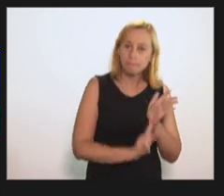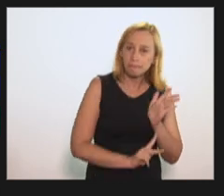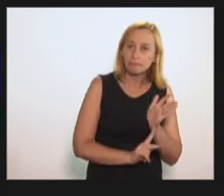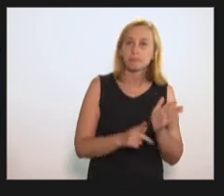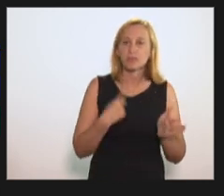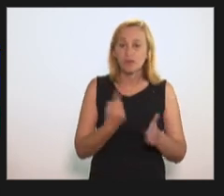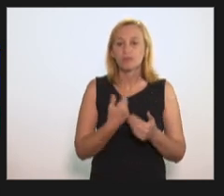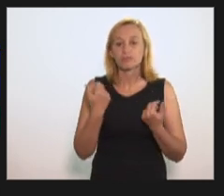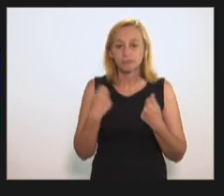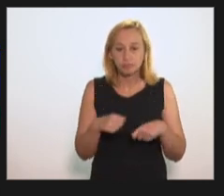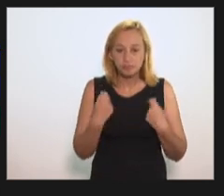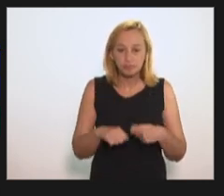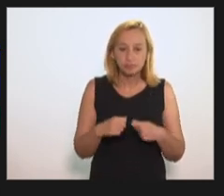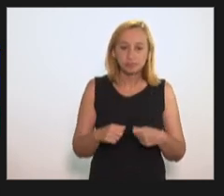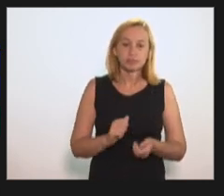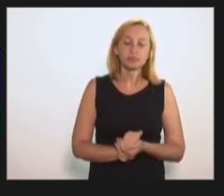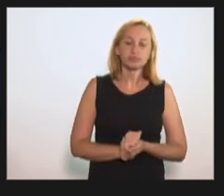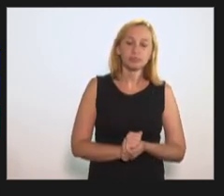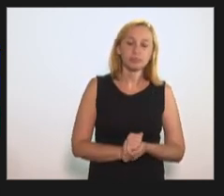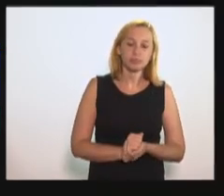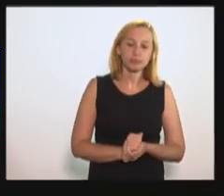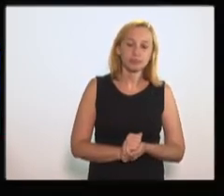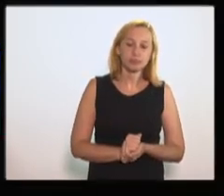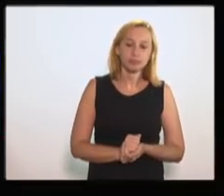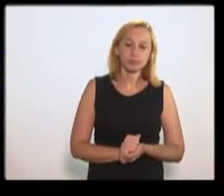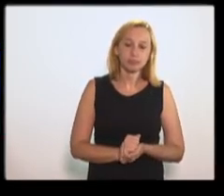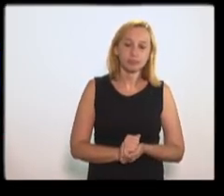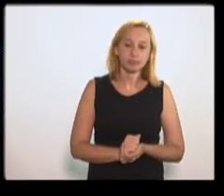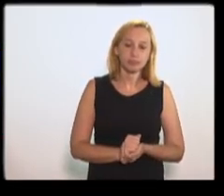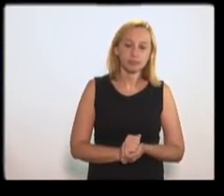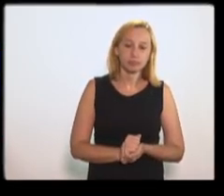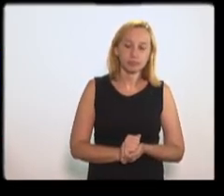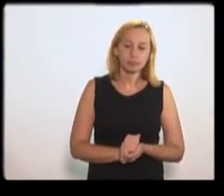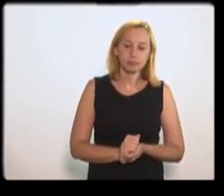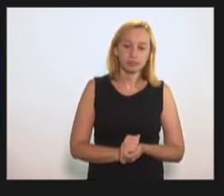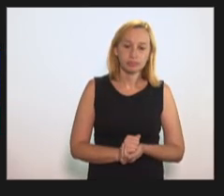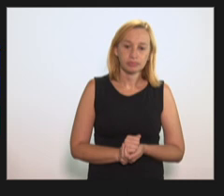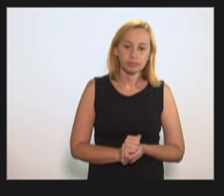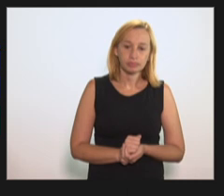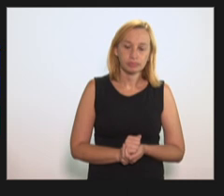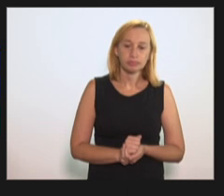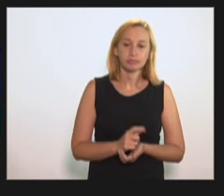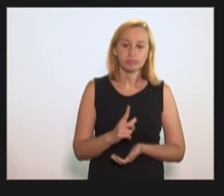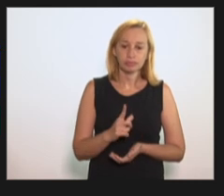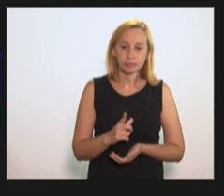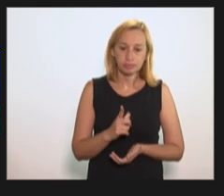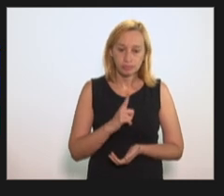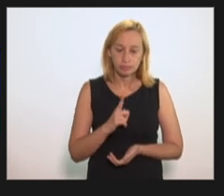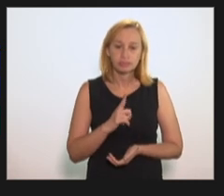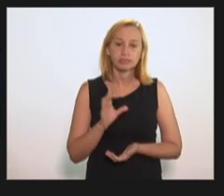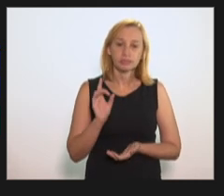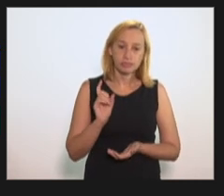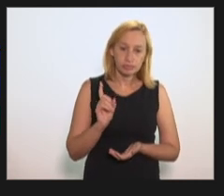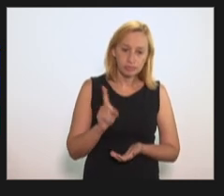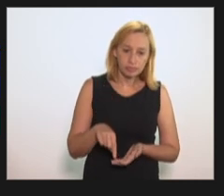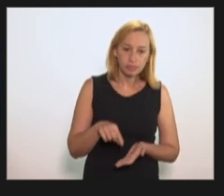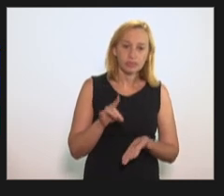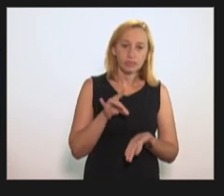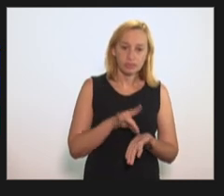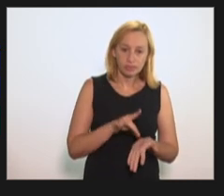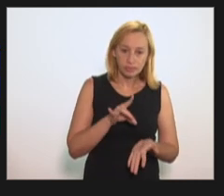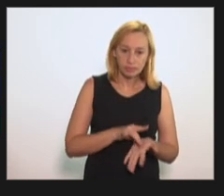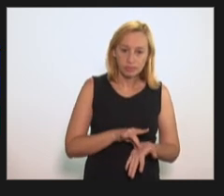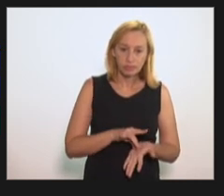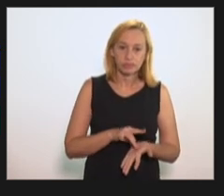precisa publicizar a violência obstétrica ela existe ela é real ela